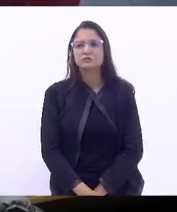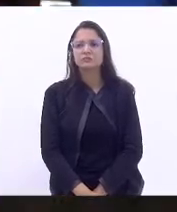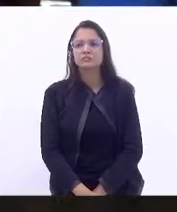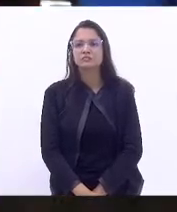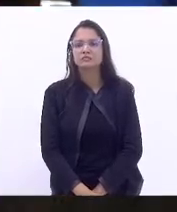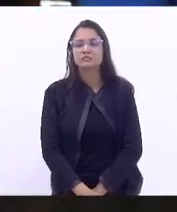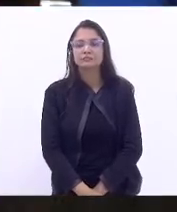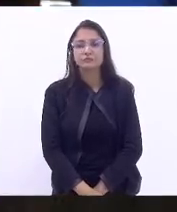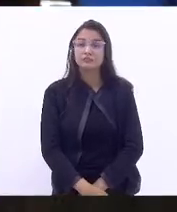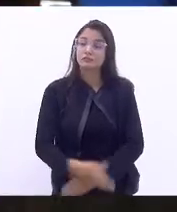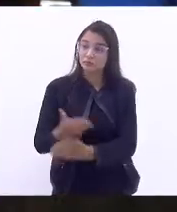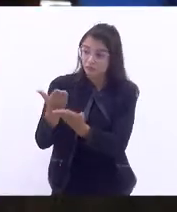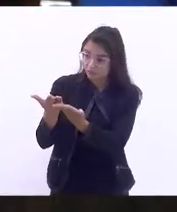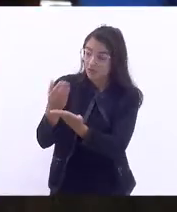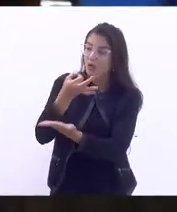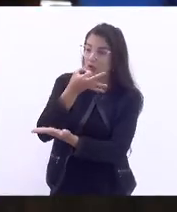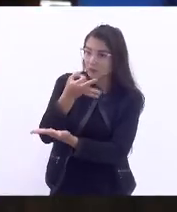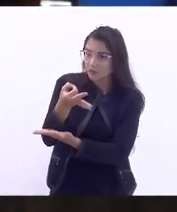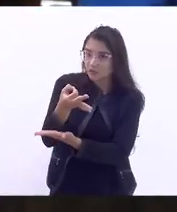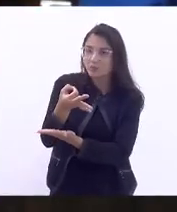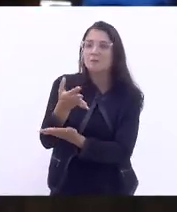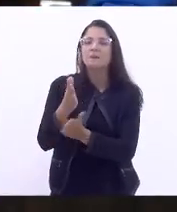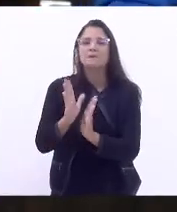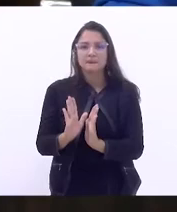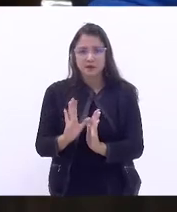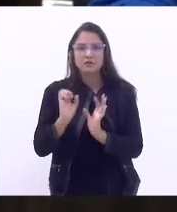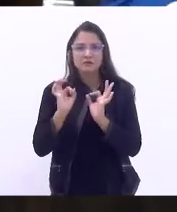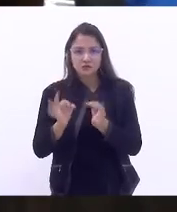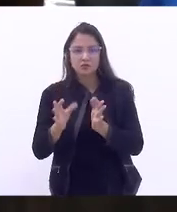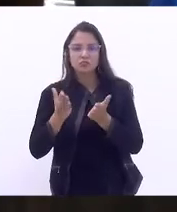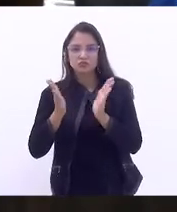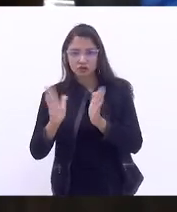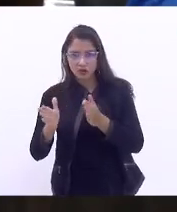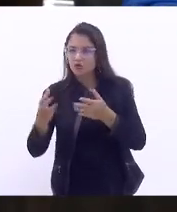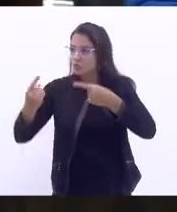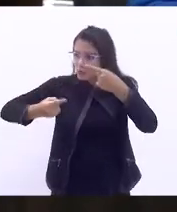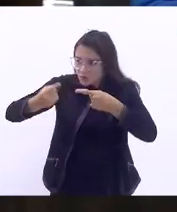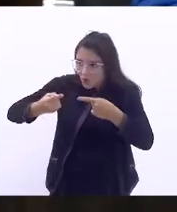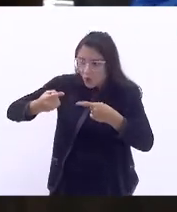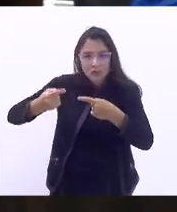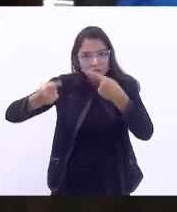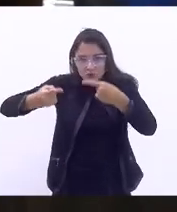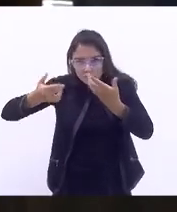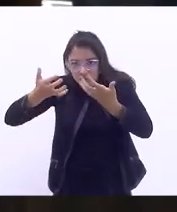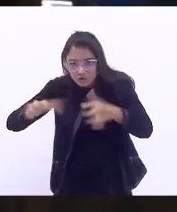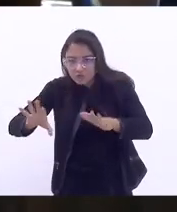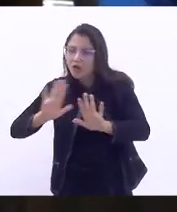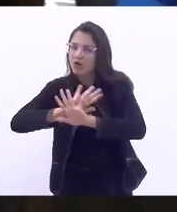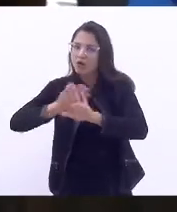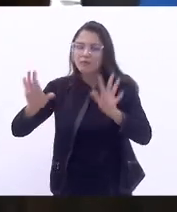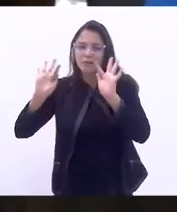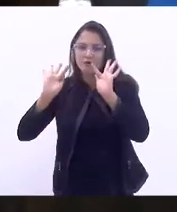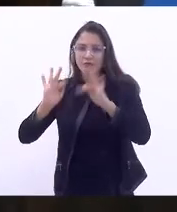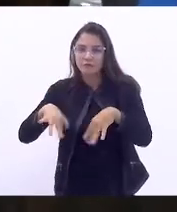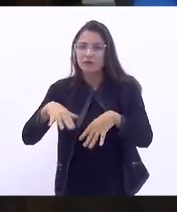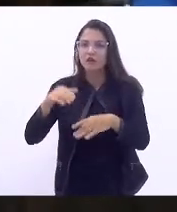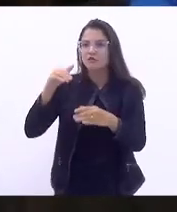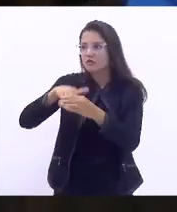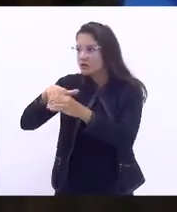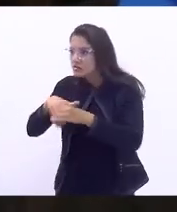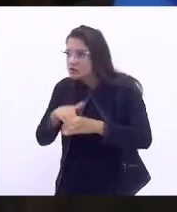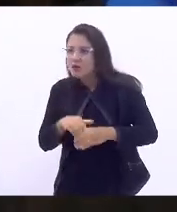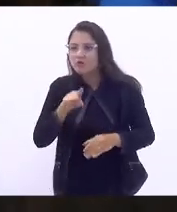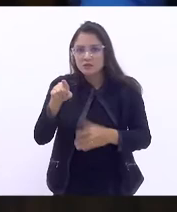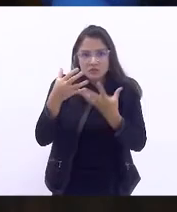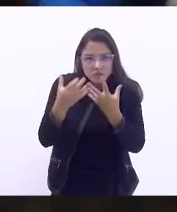Com o parecer emitido em discussão, não havendo quem queira discutir, encerrada a discussão, em votação, os senhores que aprovam, permaneçam como